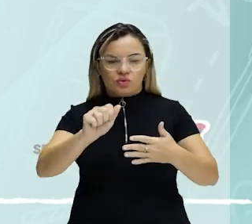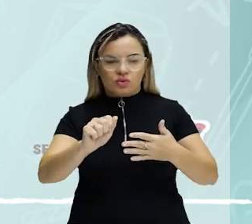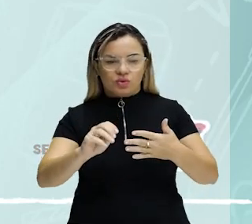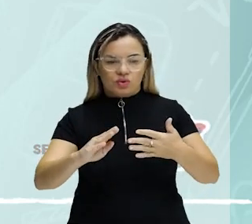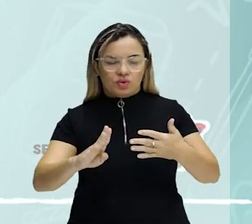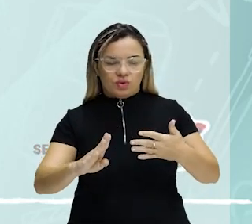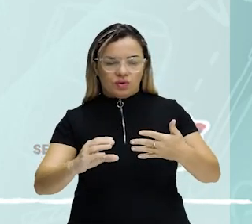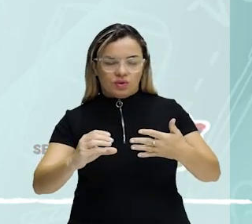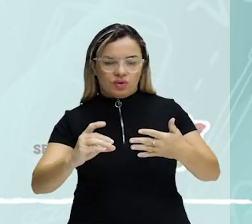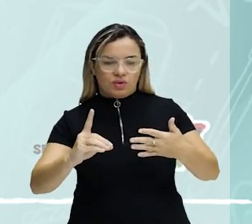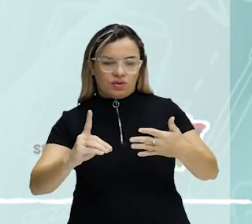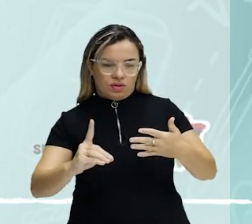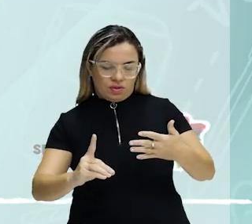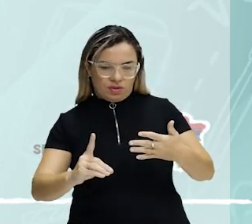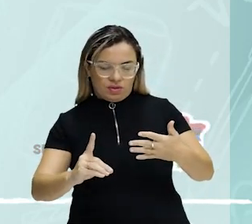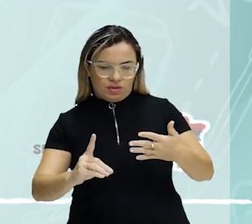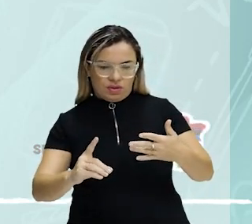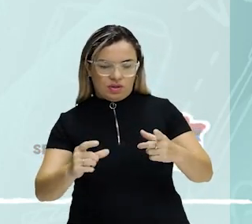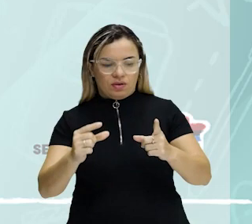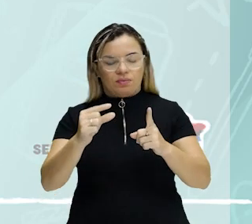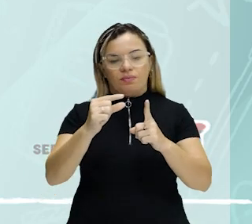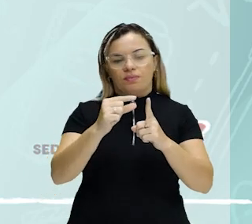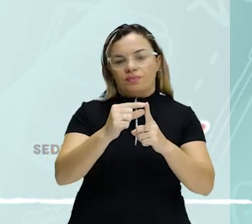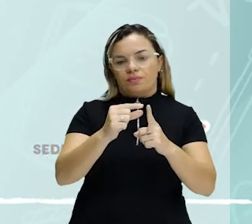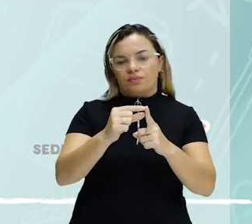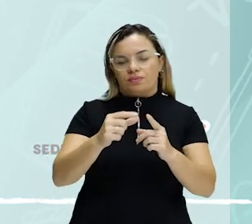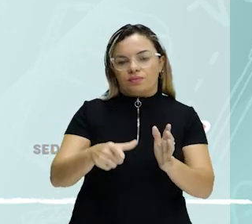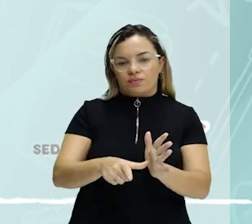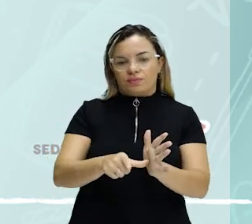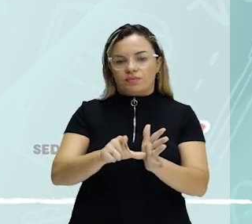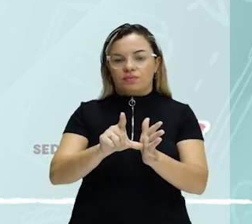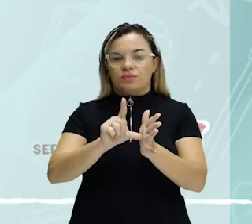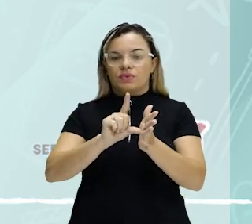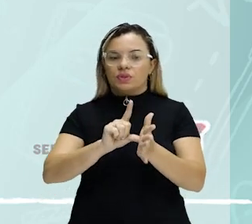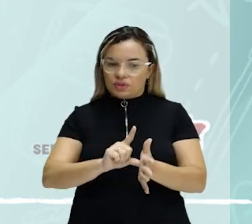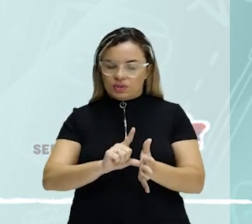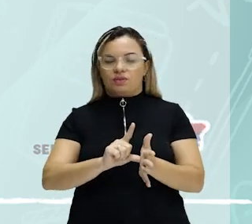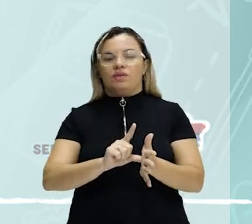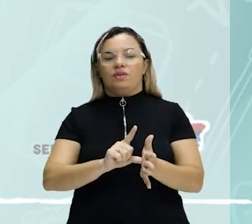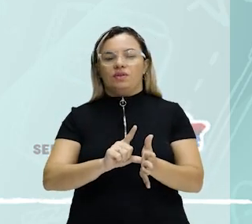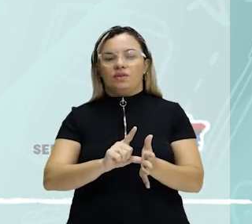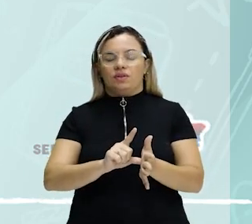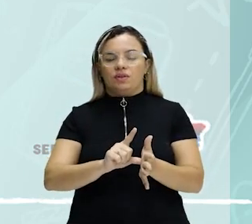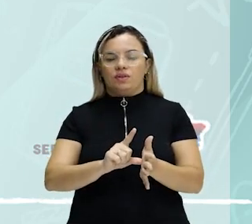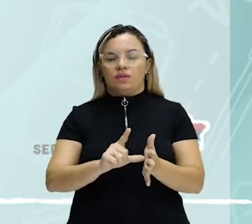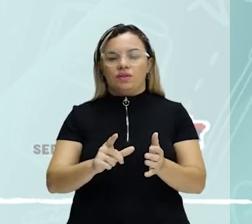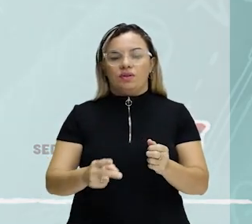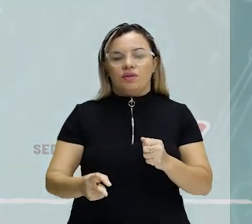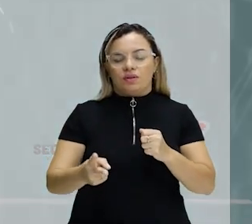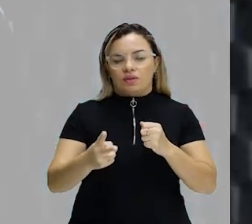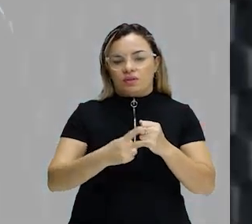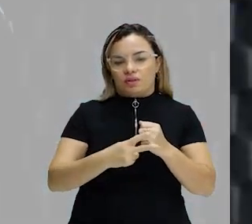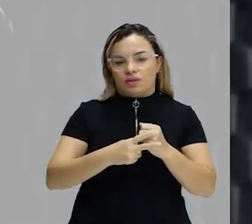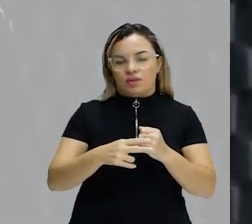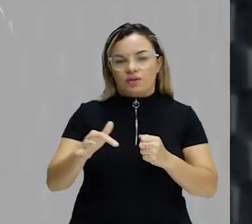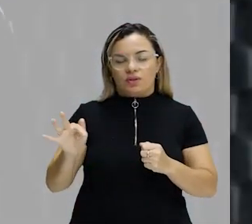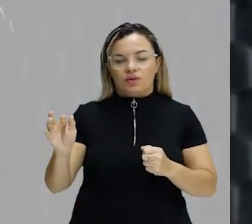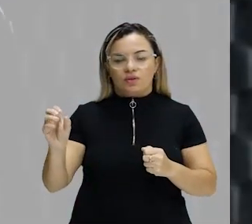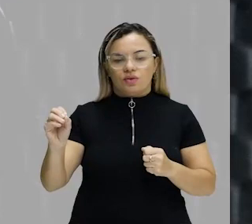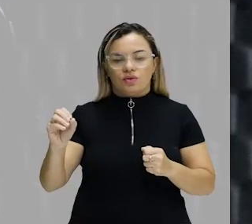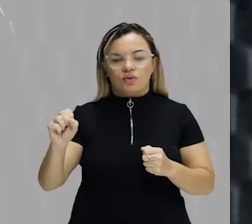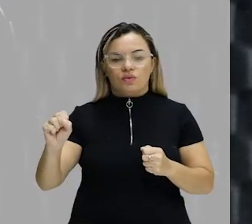apresentadas palavras que, se colocadas antes da forma verbal fosse, tá? Manteriam o